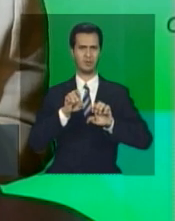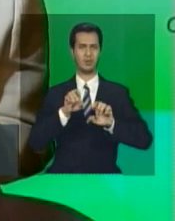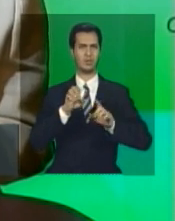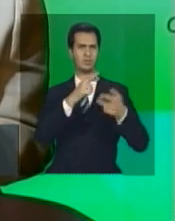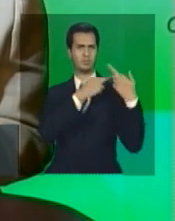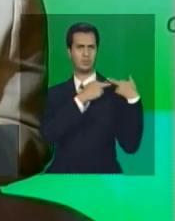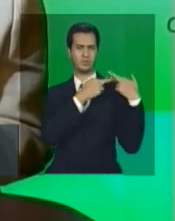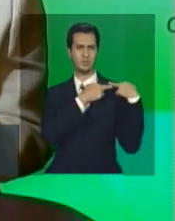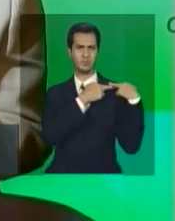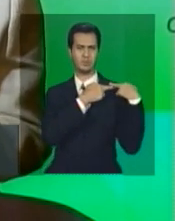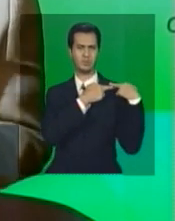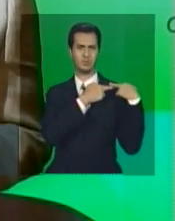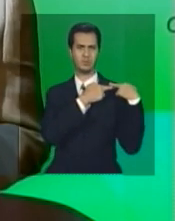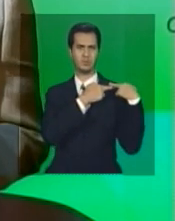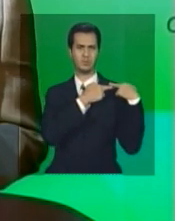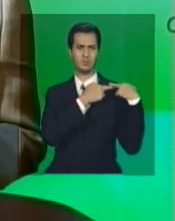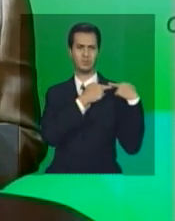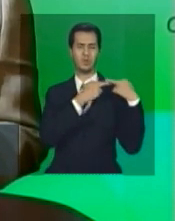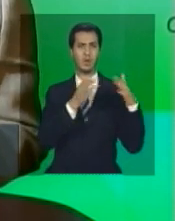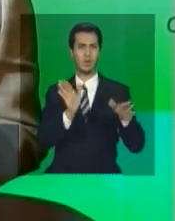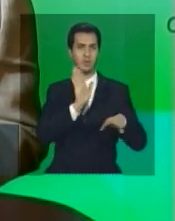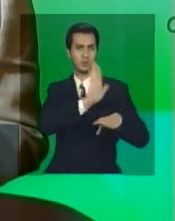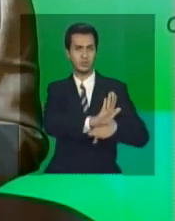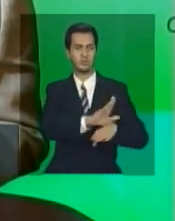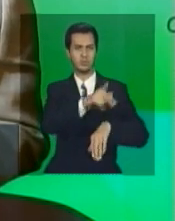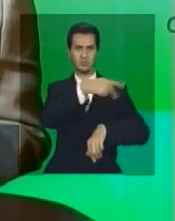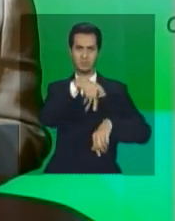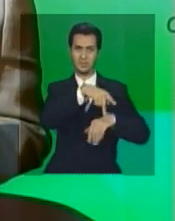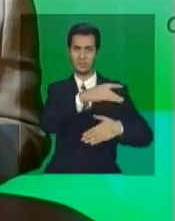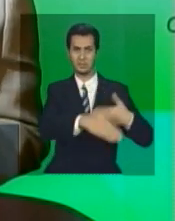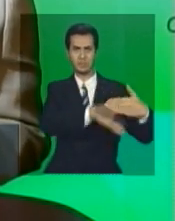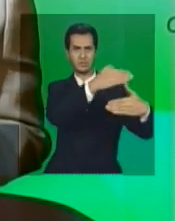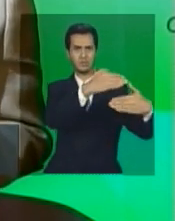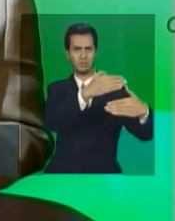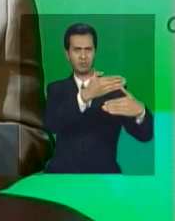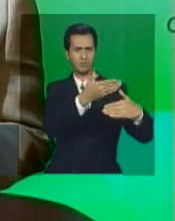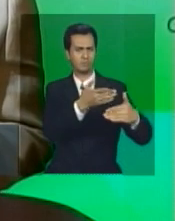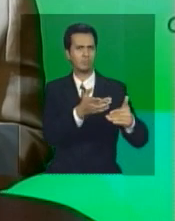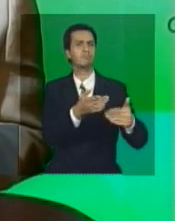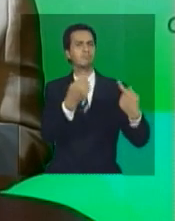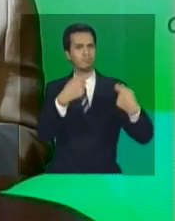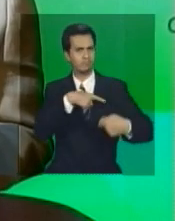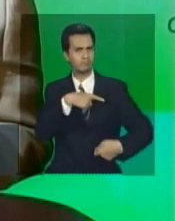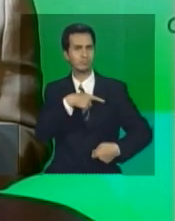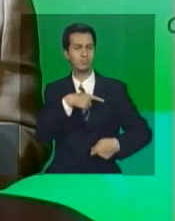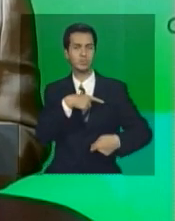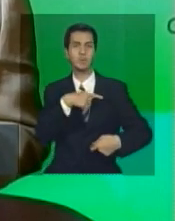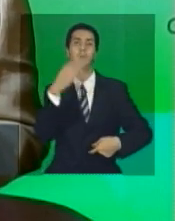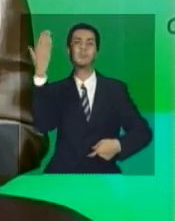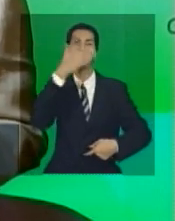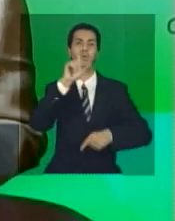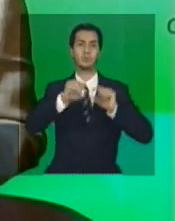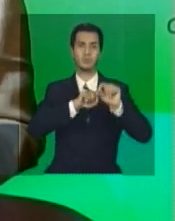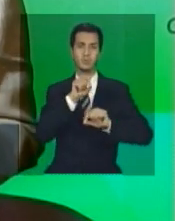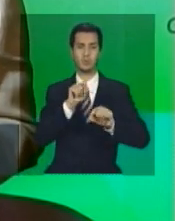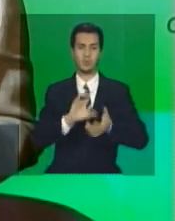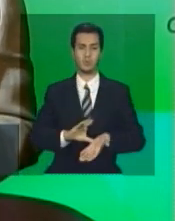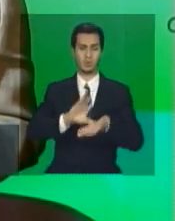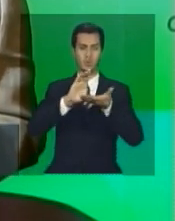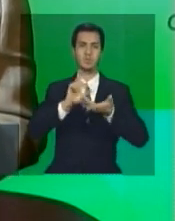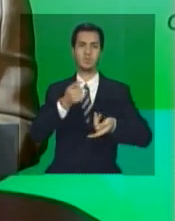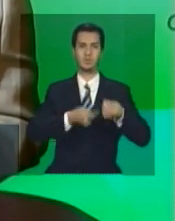de cumprir sua parte para o progresso nacional. Como prova disso, recentemente, o Conselho de